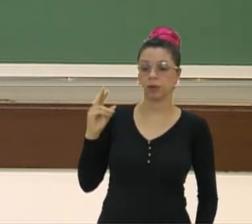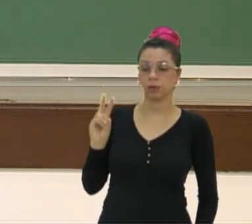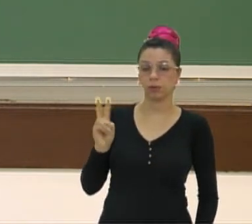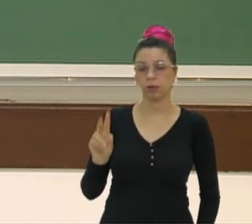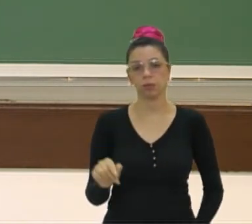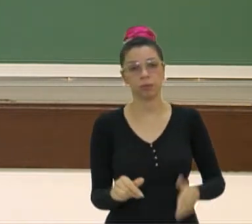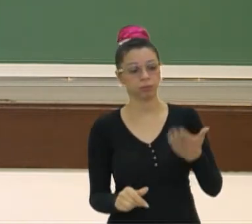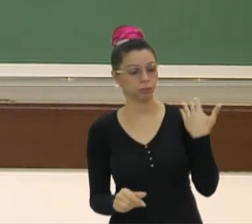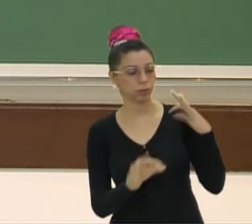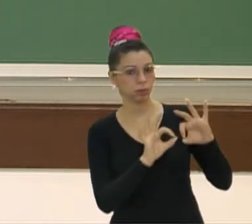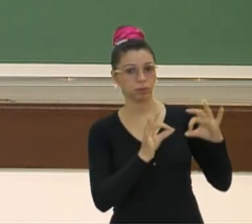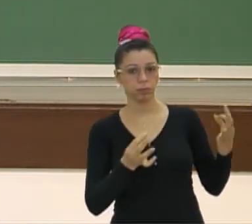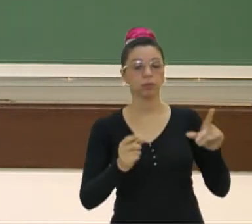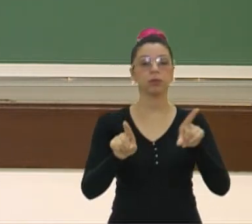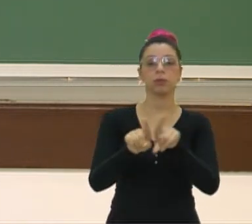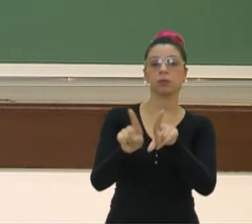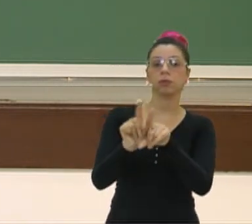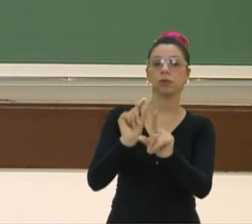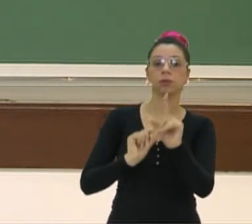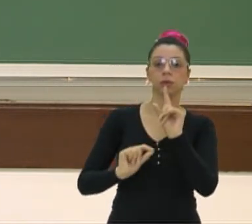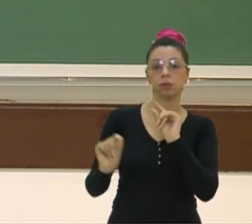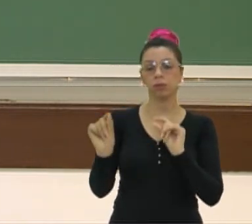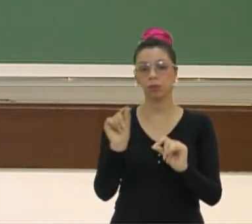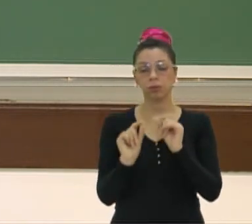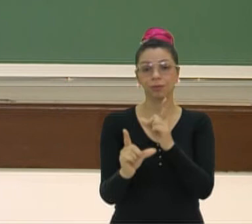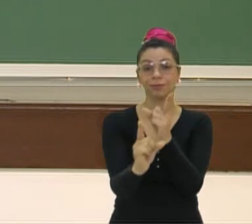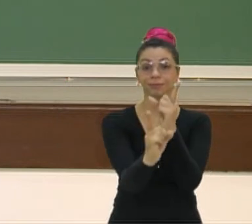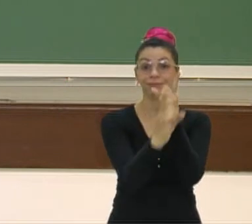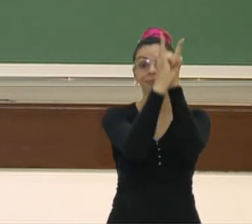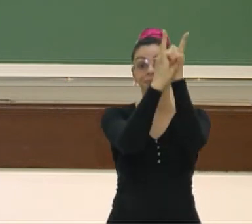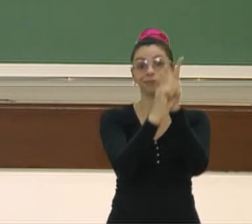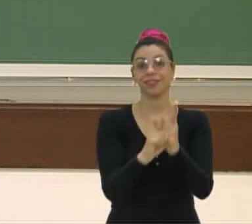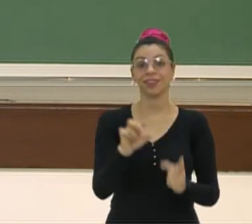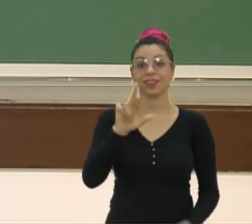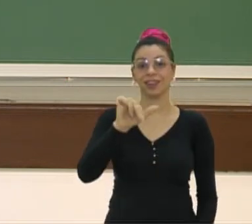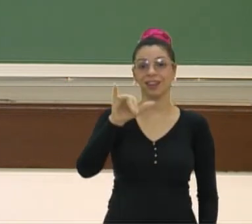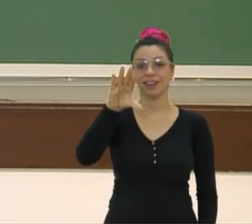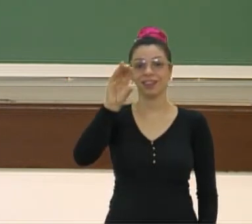passado simples e ainda verificamos mais uma descoberta que foi